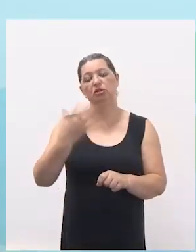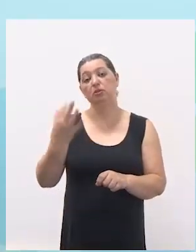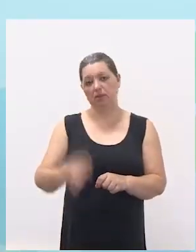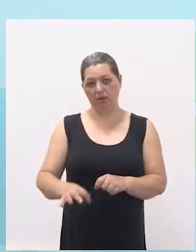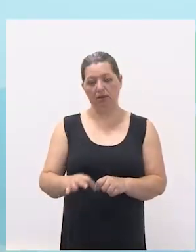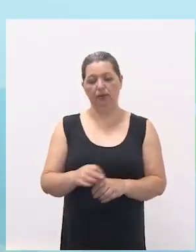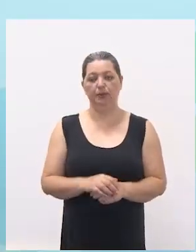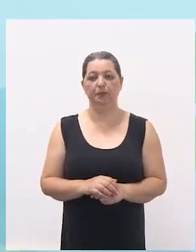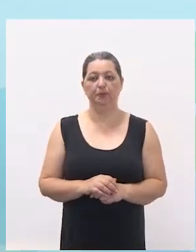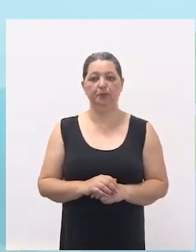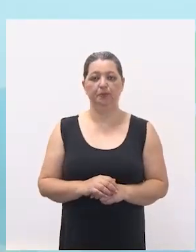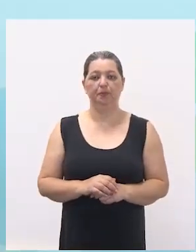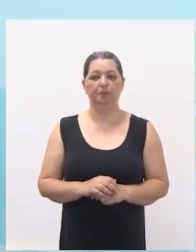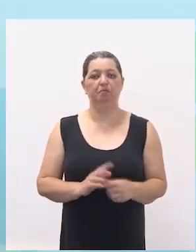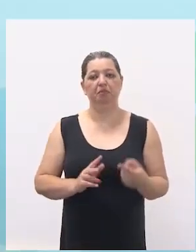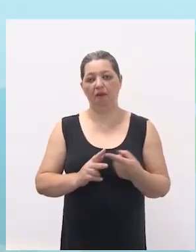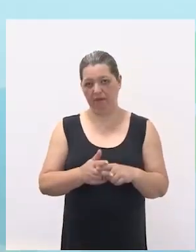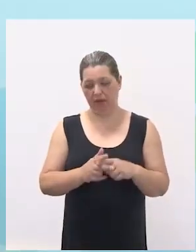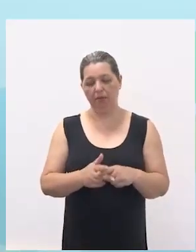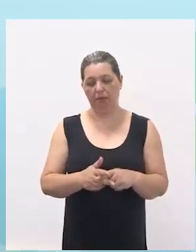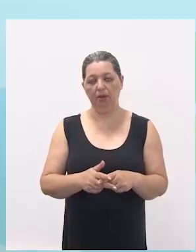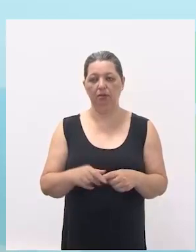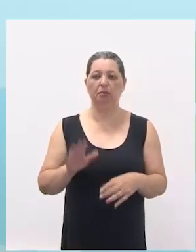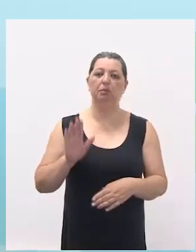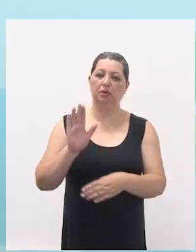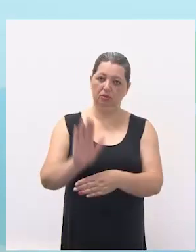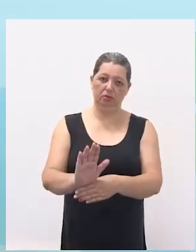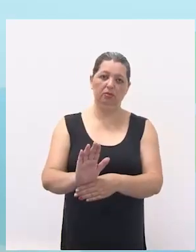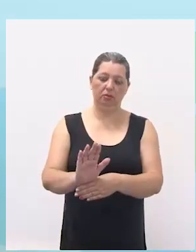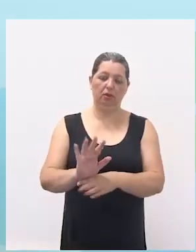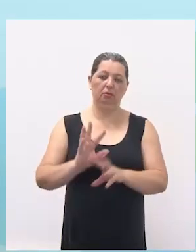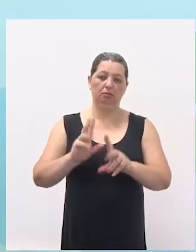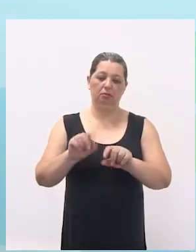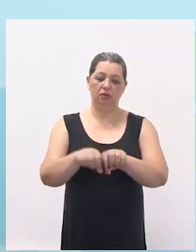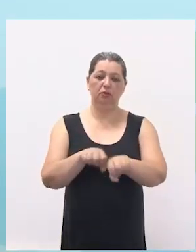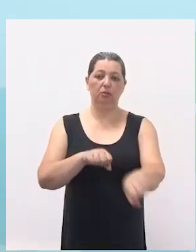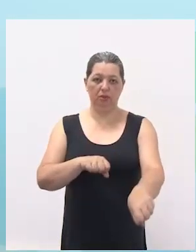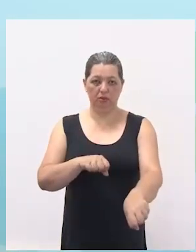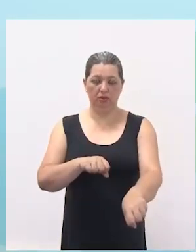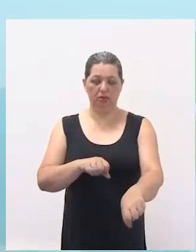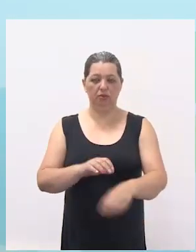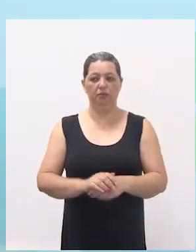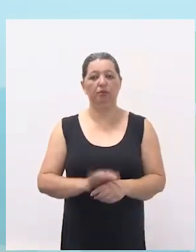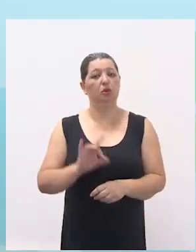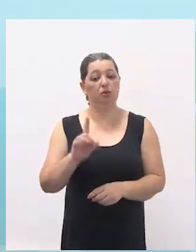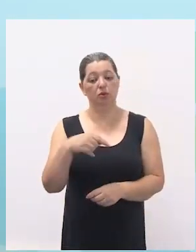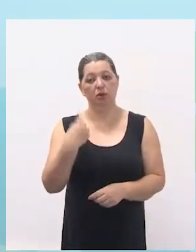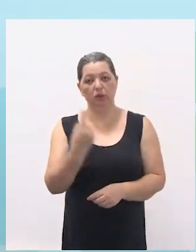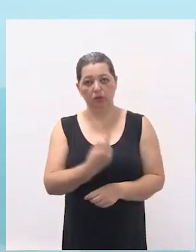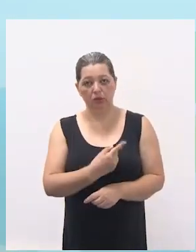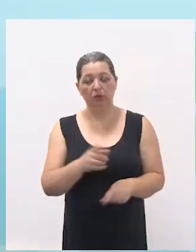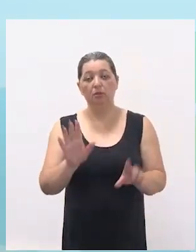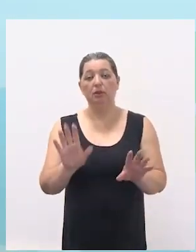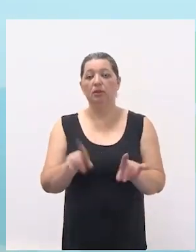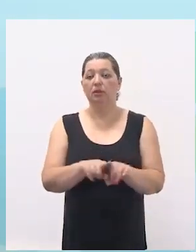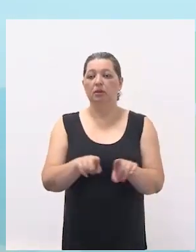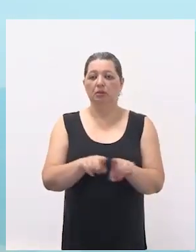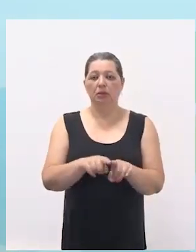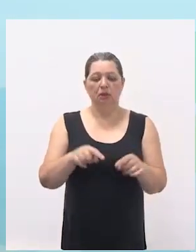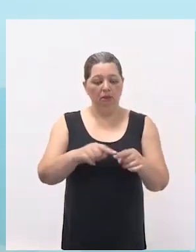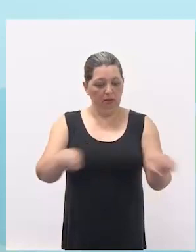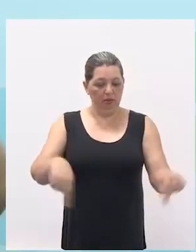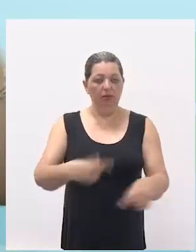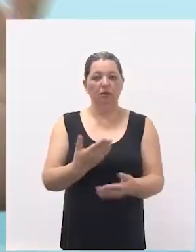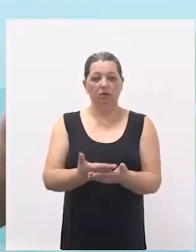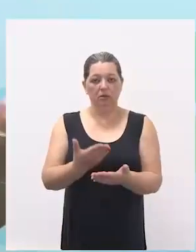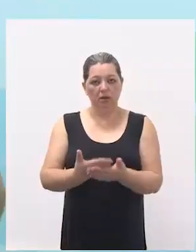forma para auxiliar aí nas nossas formações, não só nas nossas formações, quanto também nas aulas e com